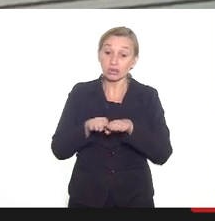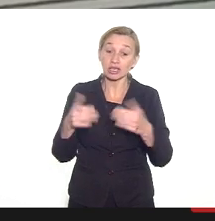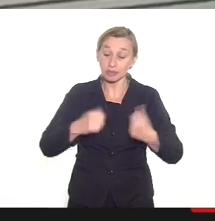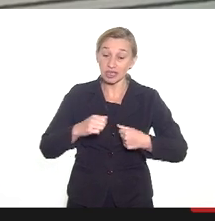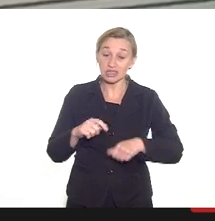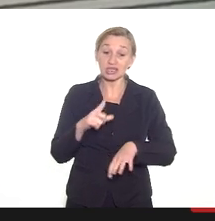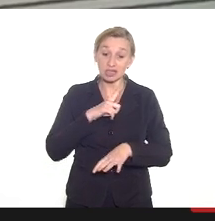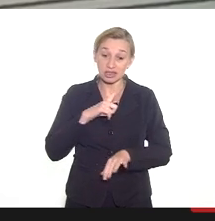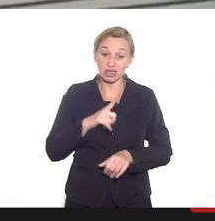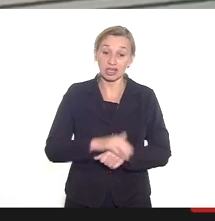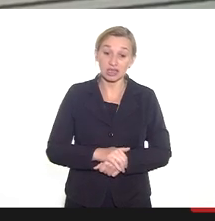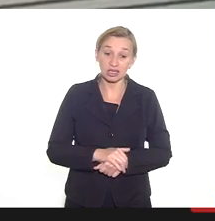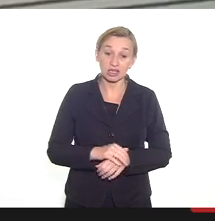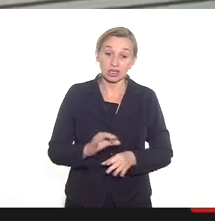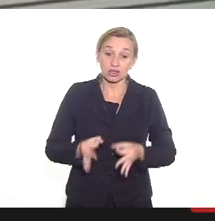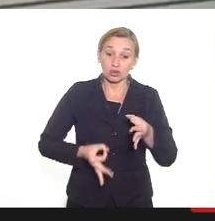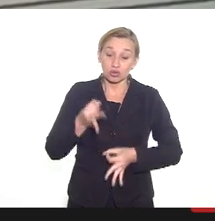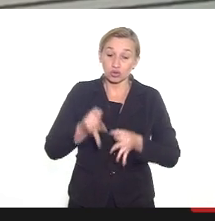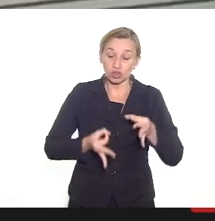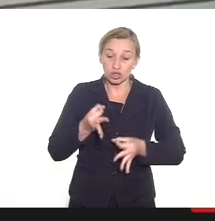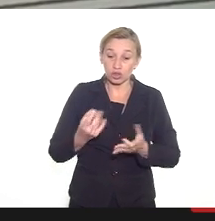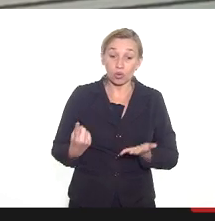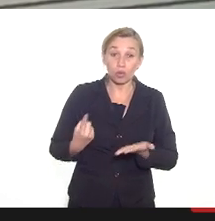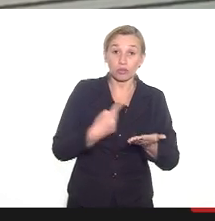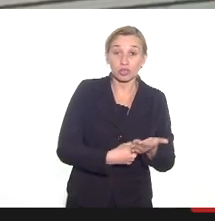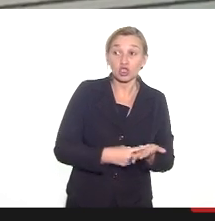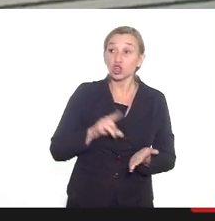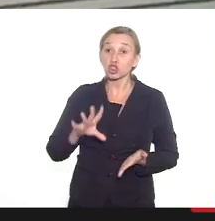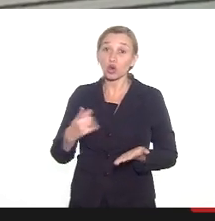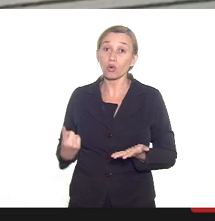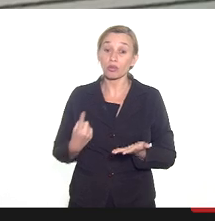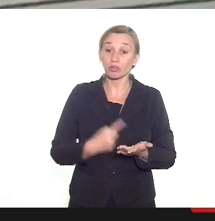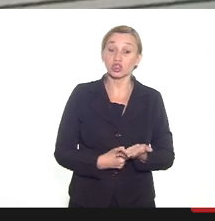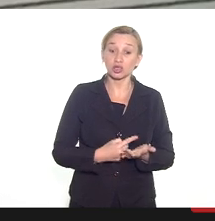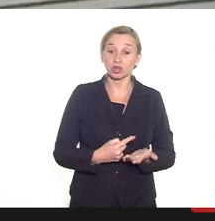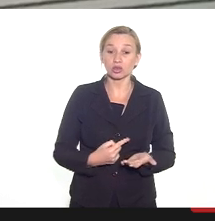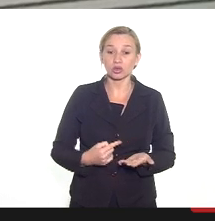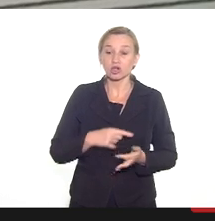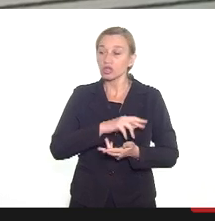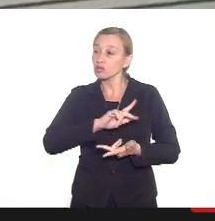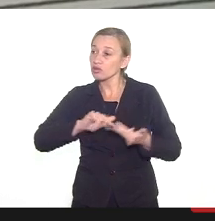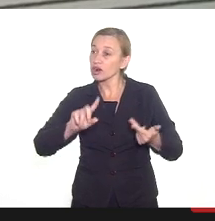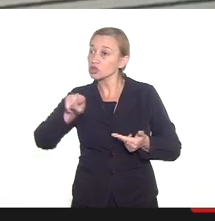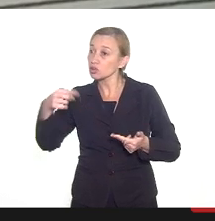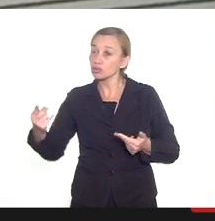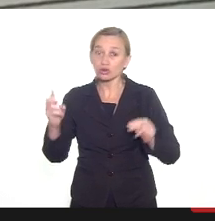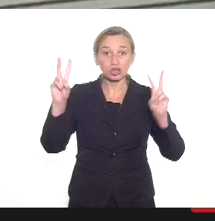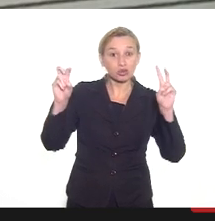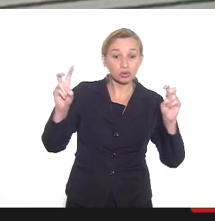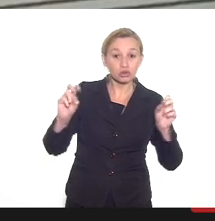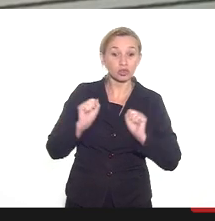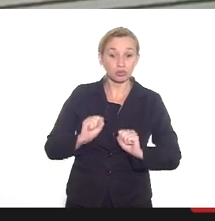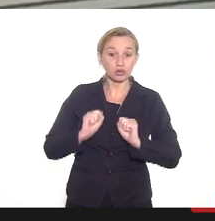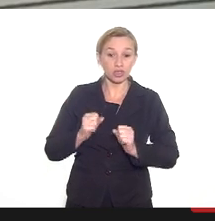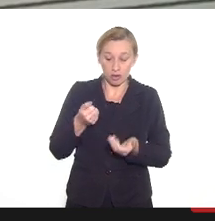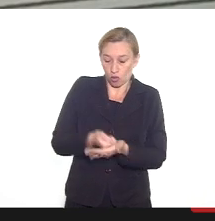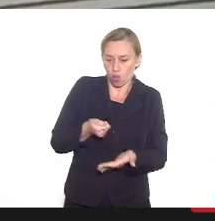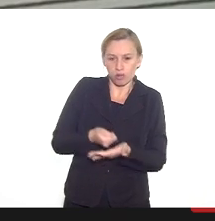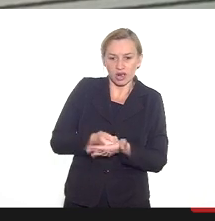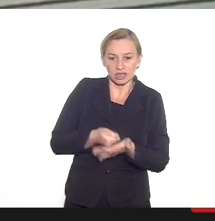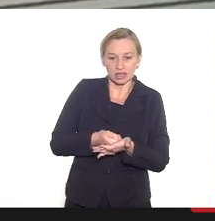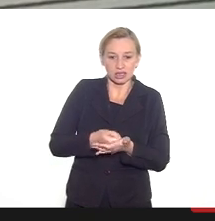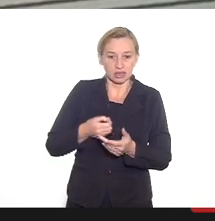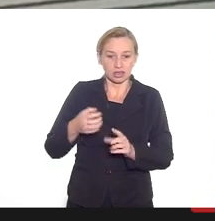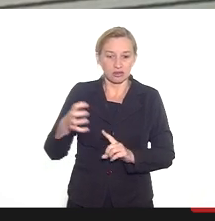executivo completamente comprometido. E ele só vai ficar comprometido, como em tantas outras situações, se houver muita cobrança, muita